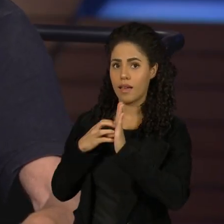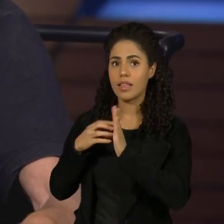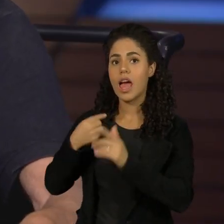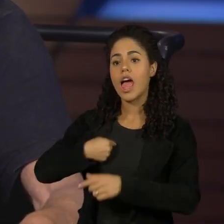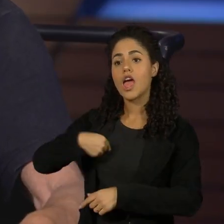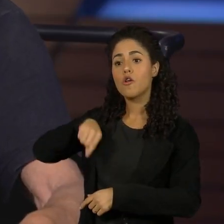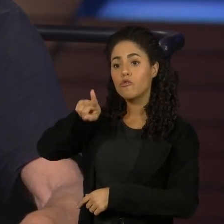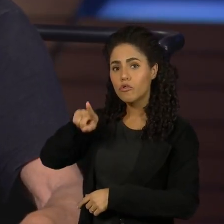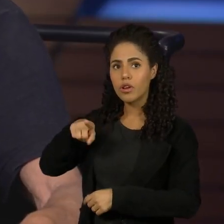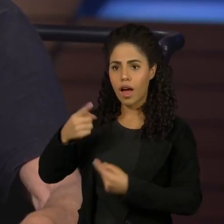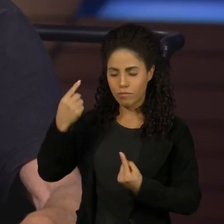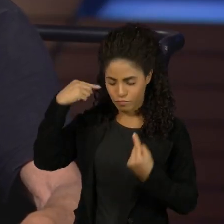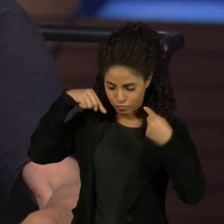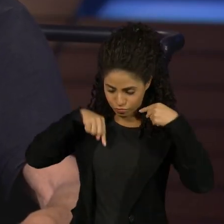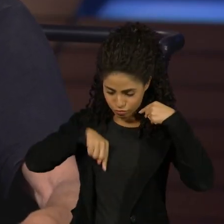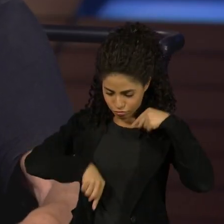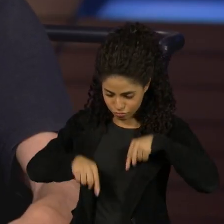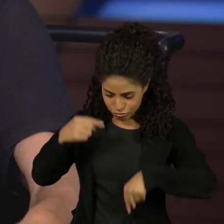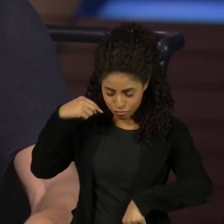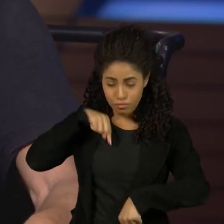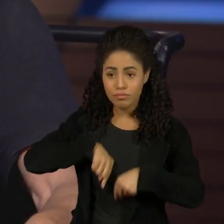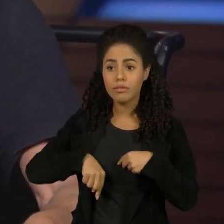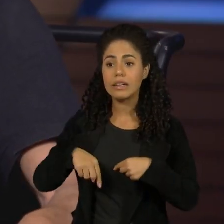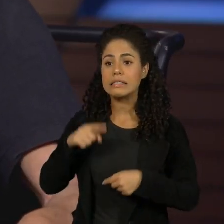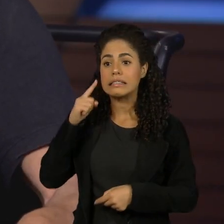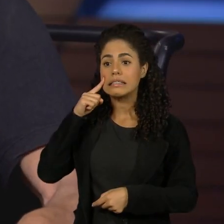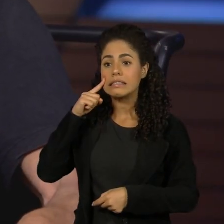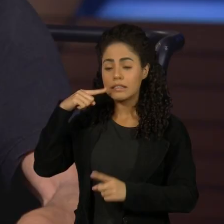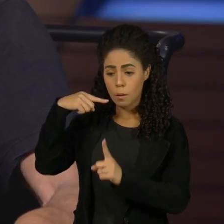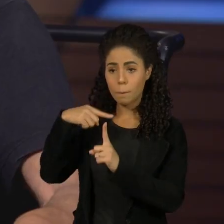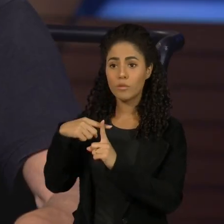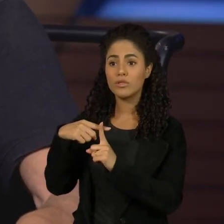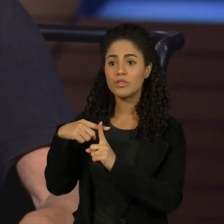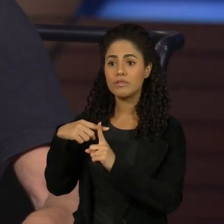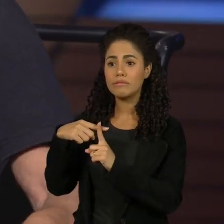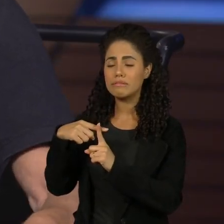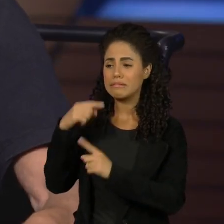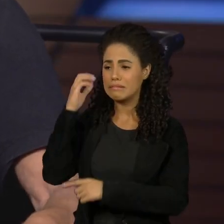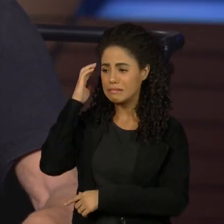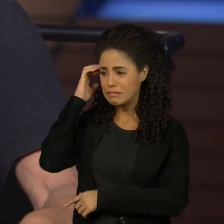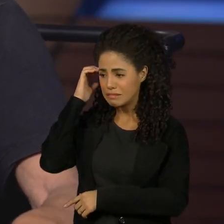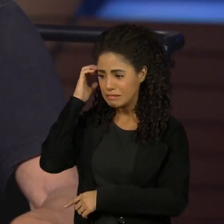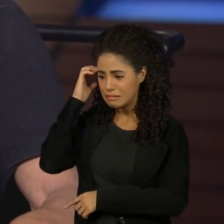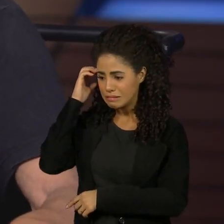lá, fiz o exame e deu reagente. Contar para a minha família foi a pior parte,